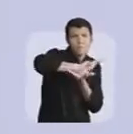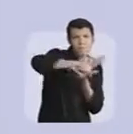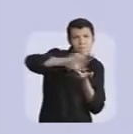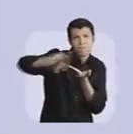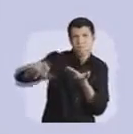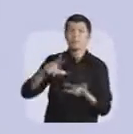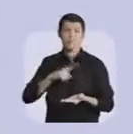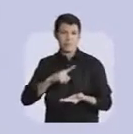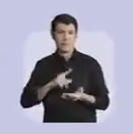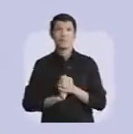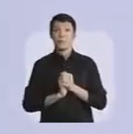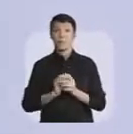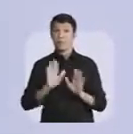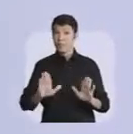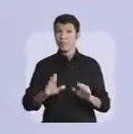esportivas